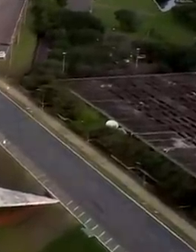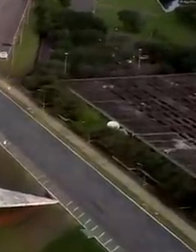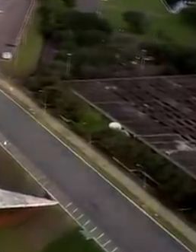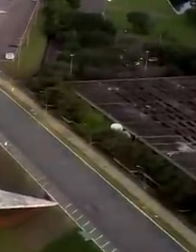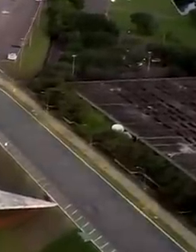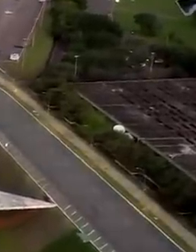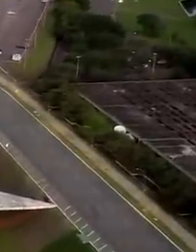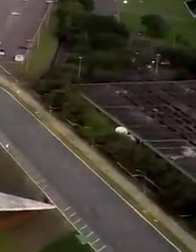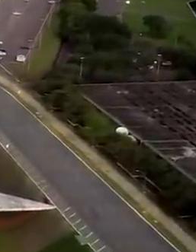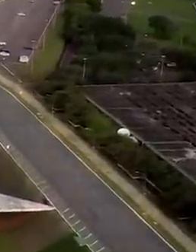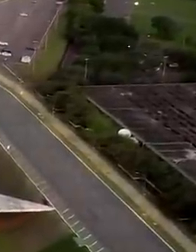Tchau, tchau.